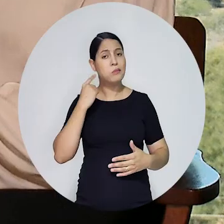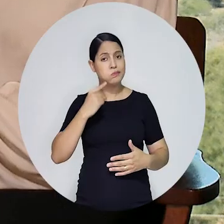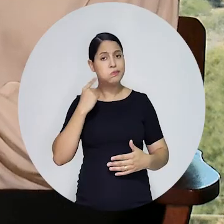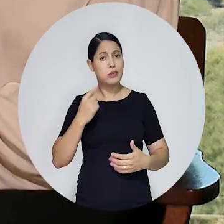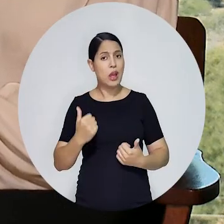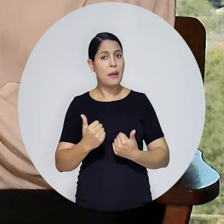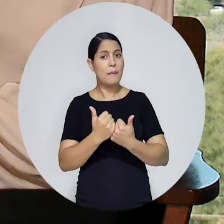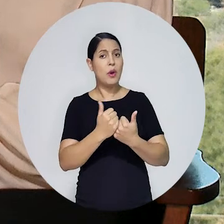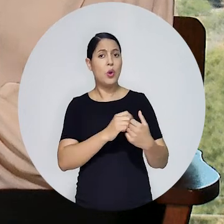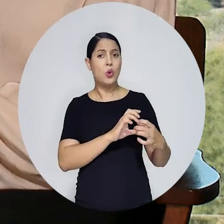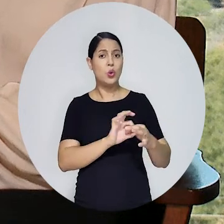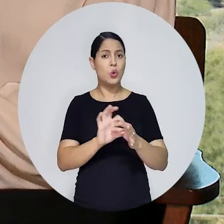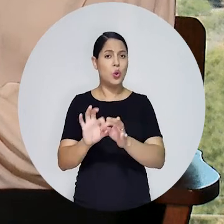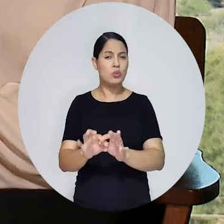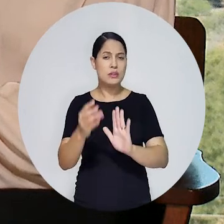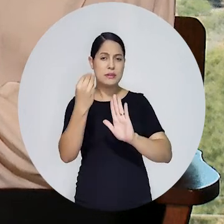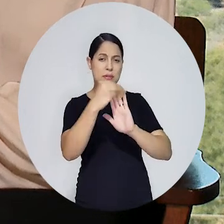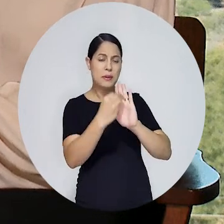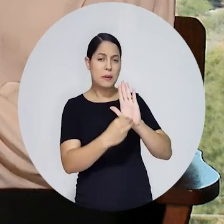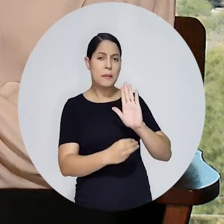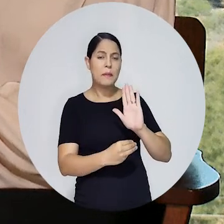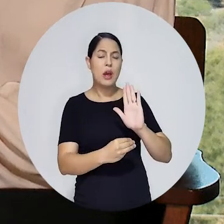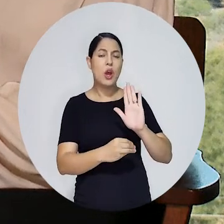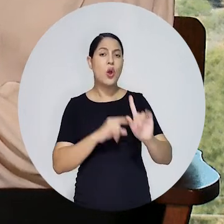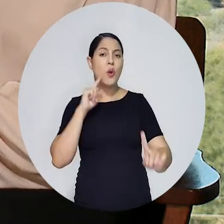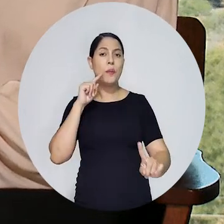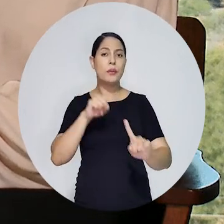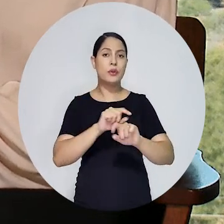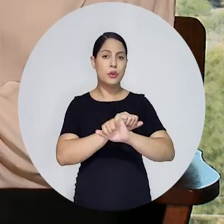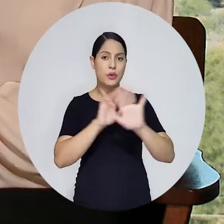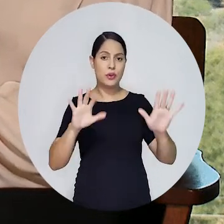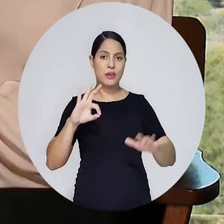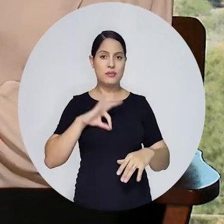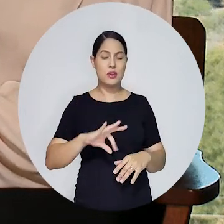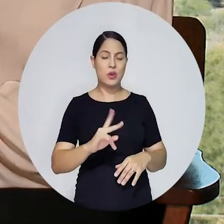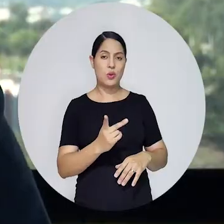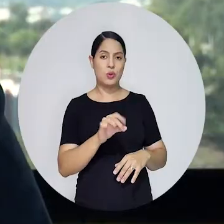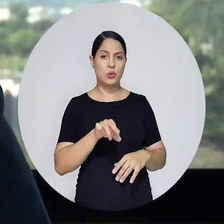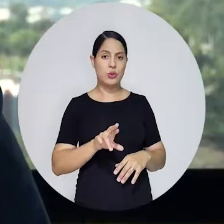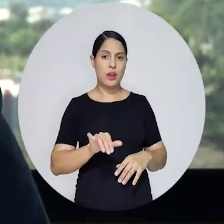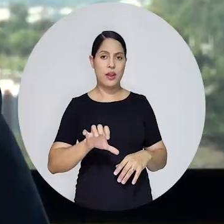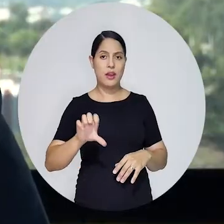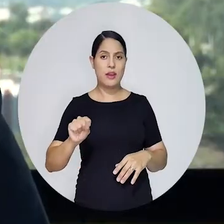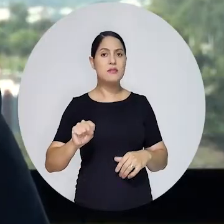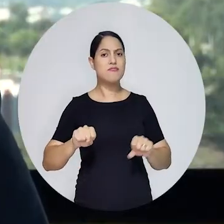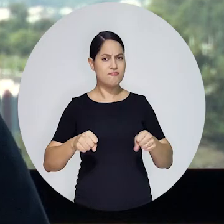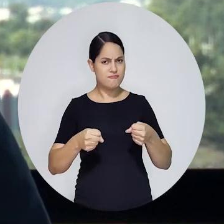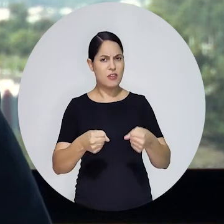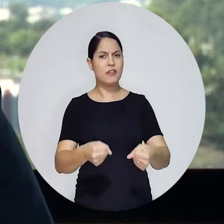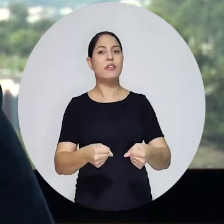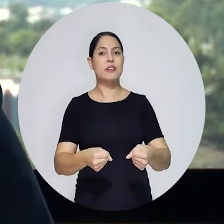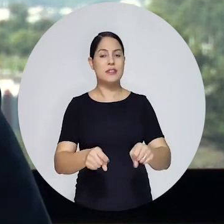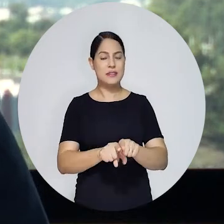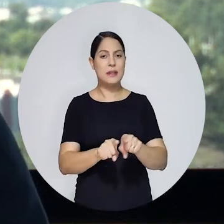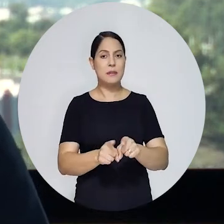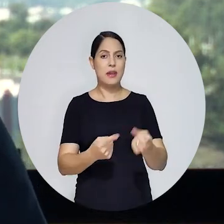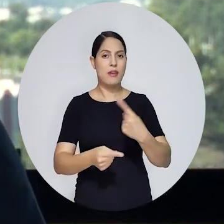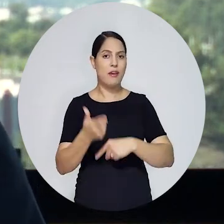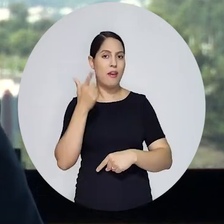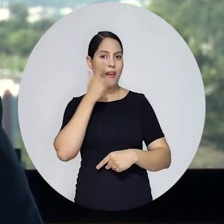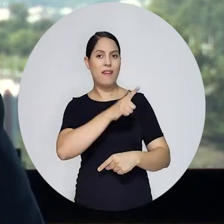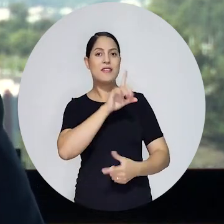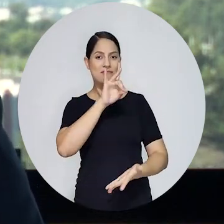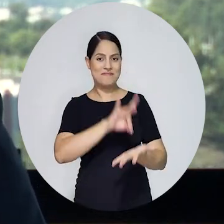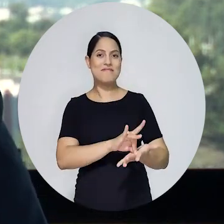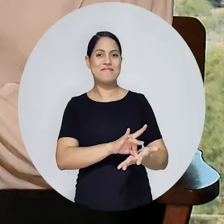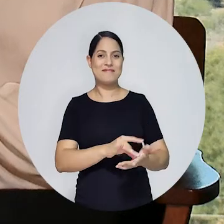de informações para atuar em seus processos em defesa dos honorários da advocacia e para a